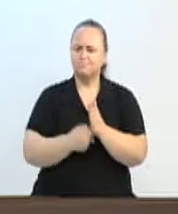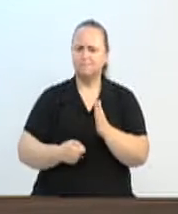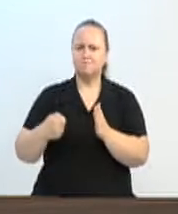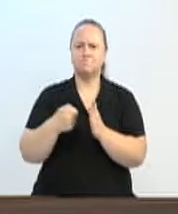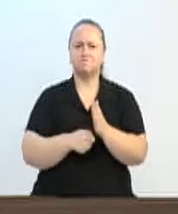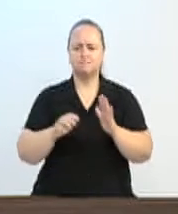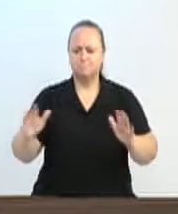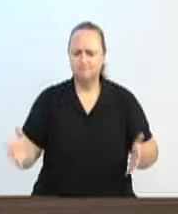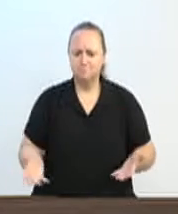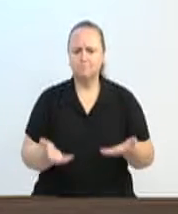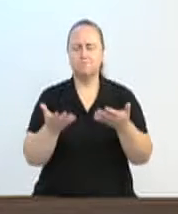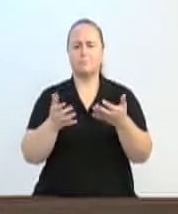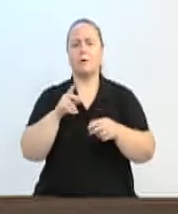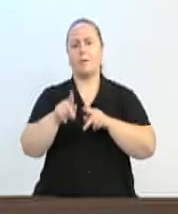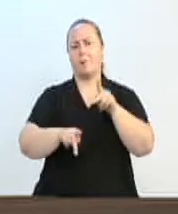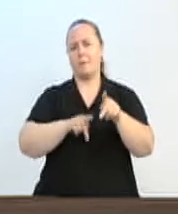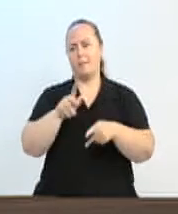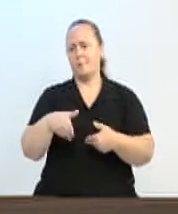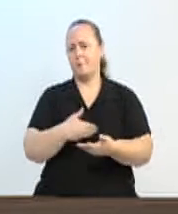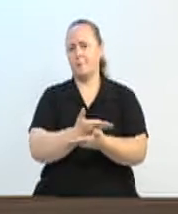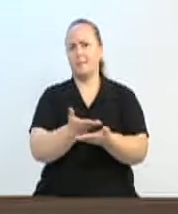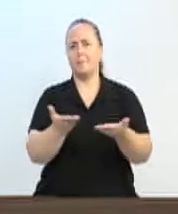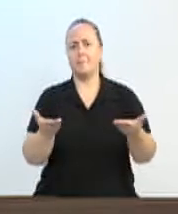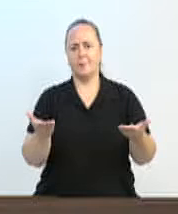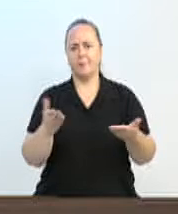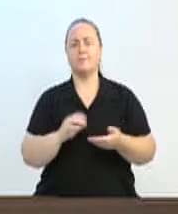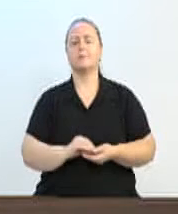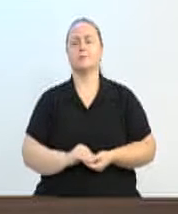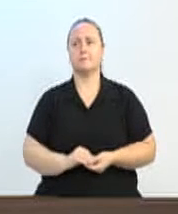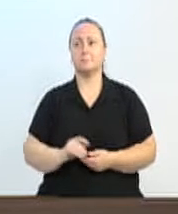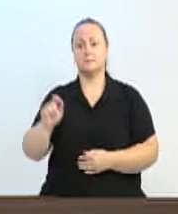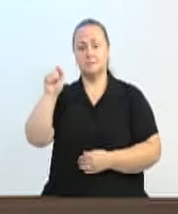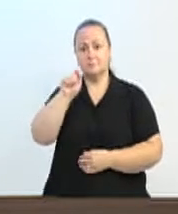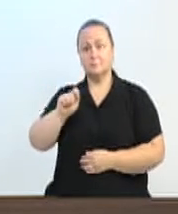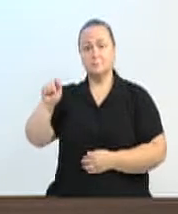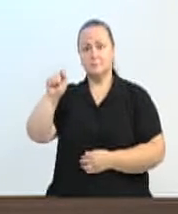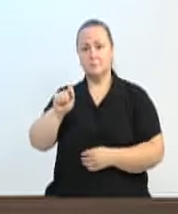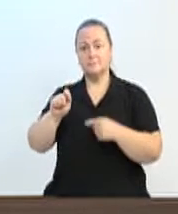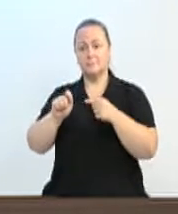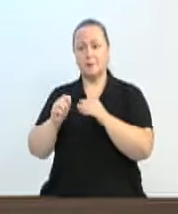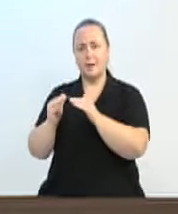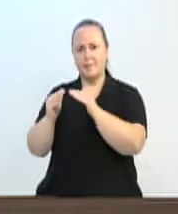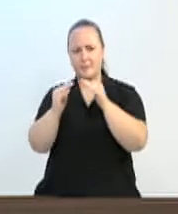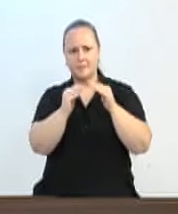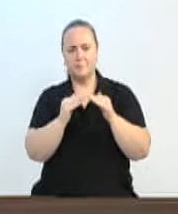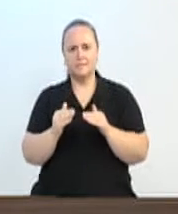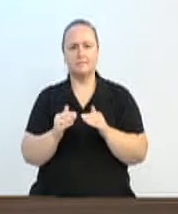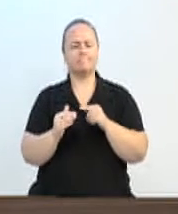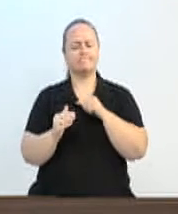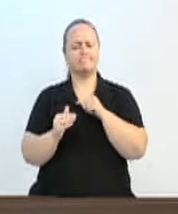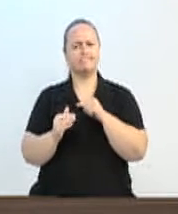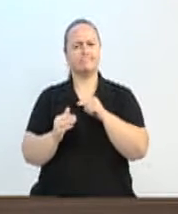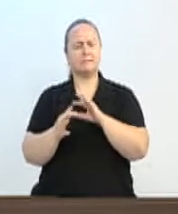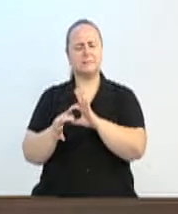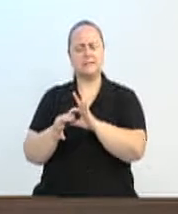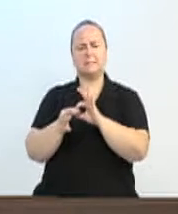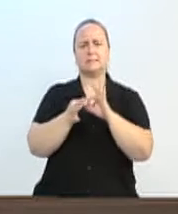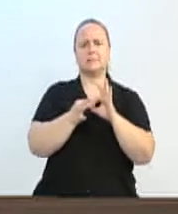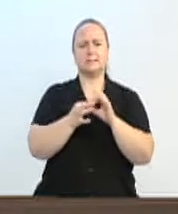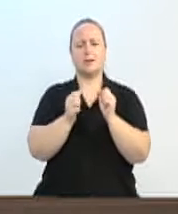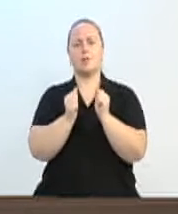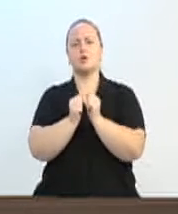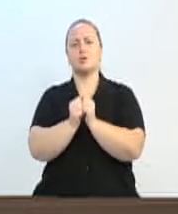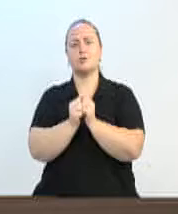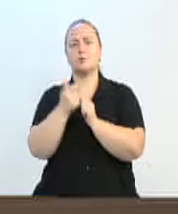população Associação de Moradores é o braço mais forte que o poder público tem para que a gente possa se aproximar da